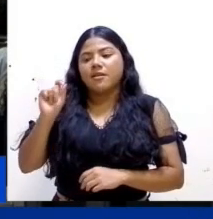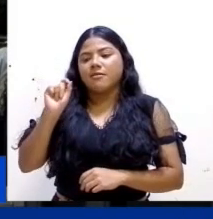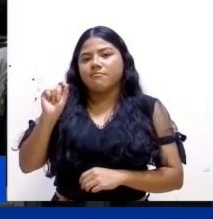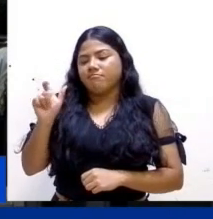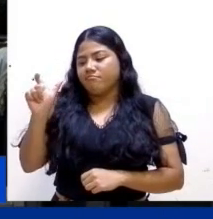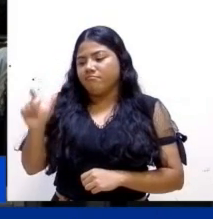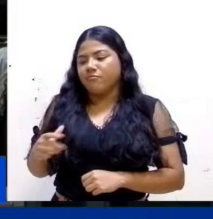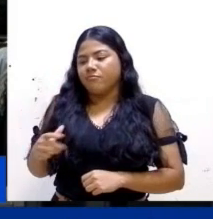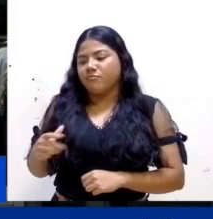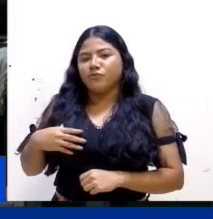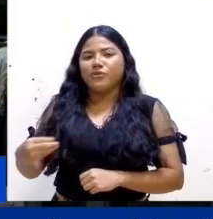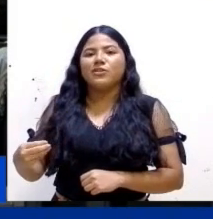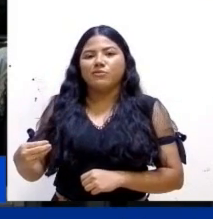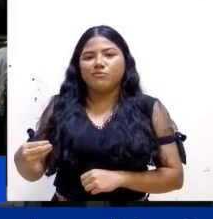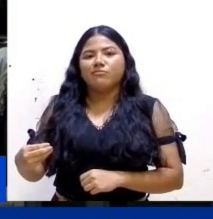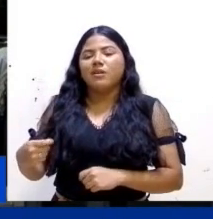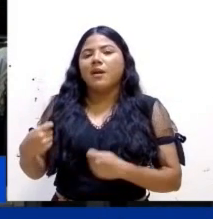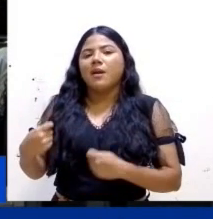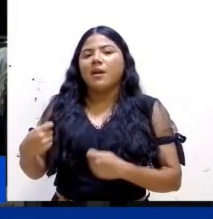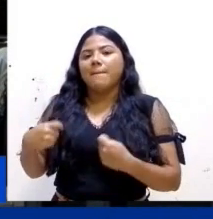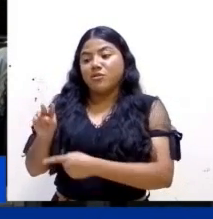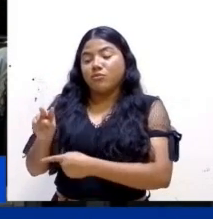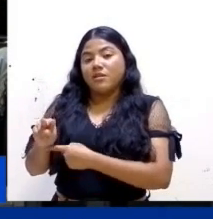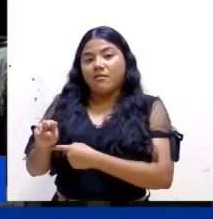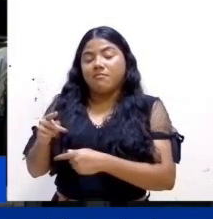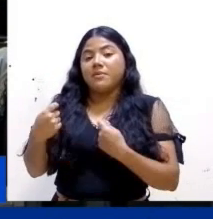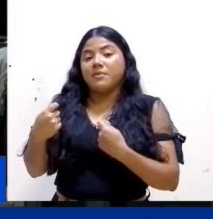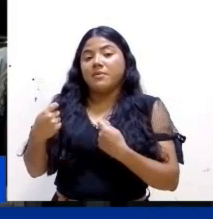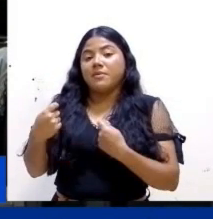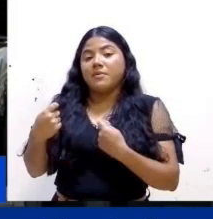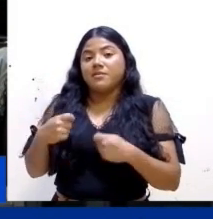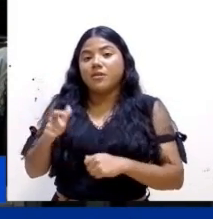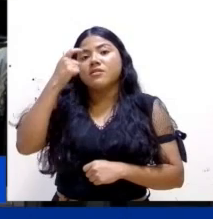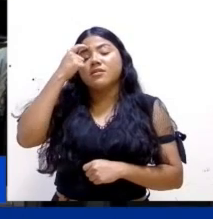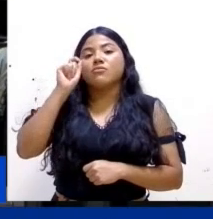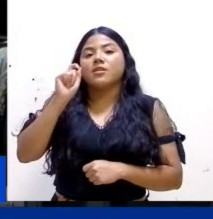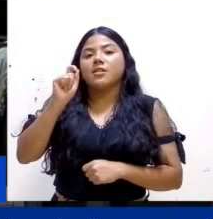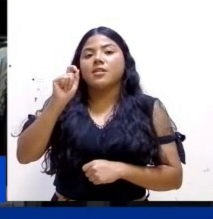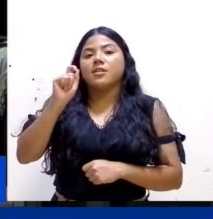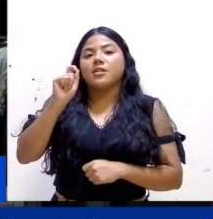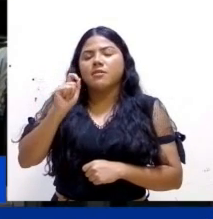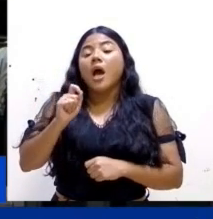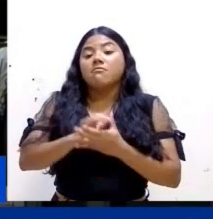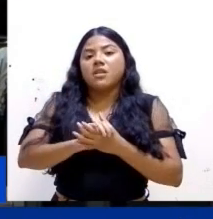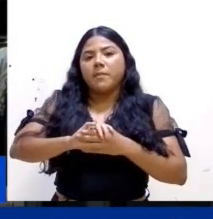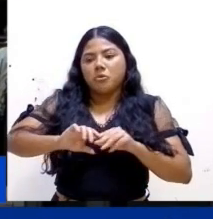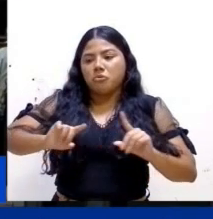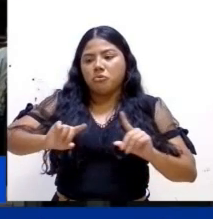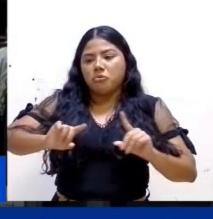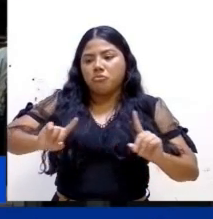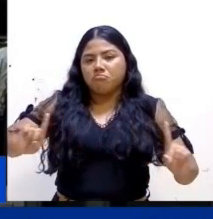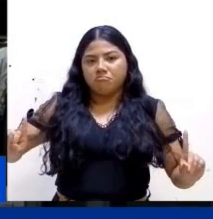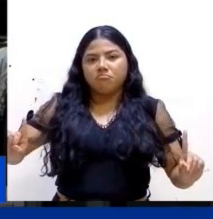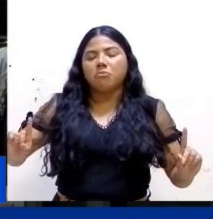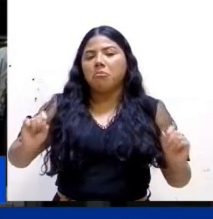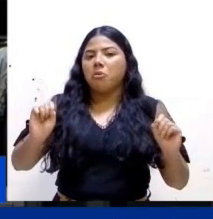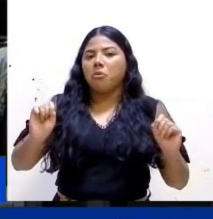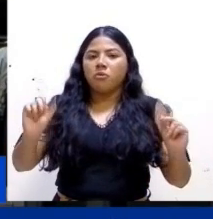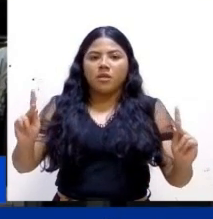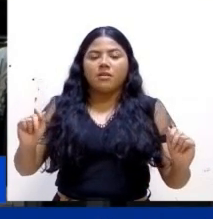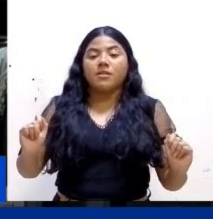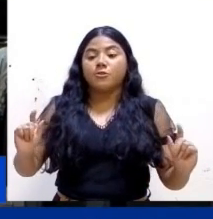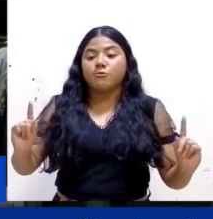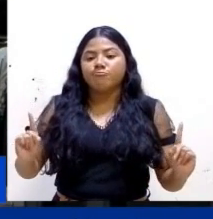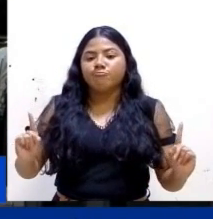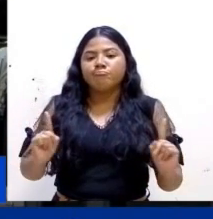entanto, precisa ter a consciência de que precisam se unir para pensar no que é